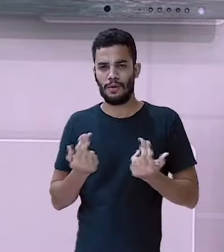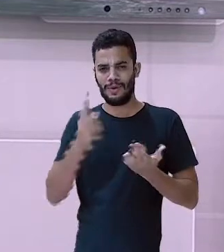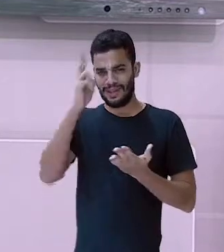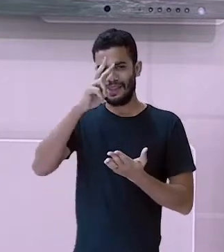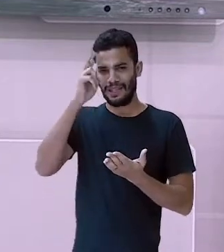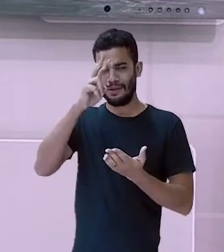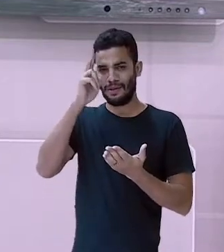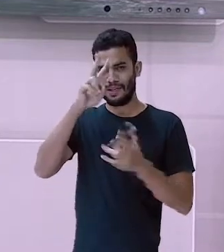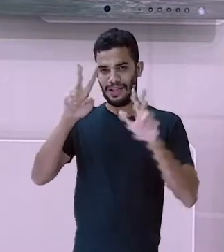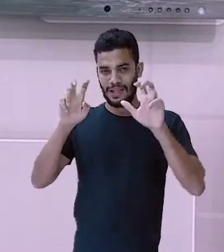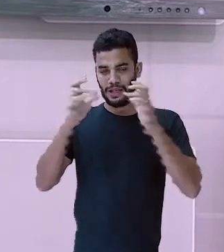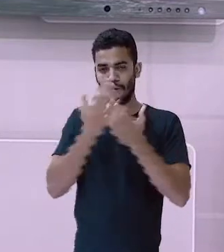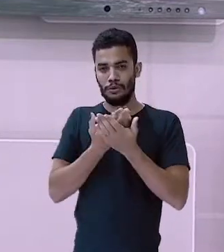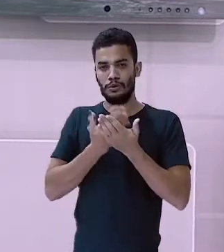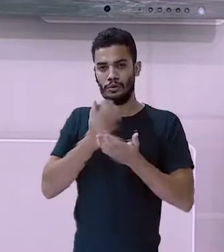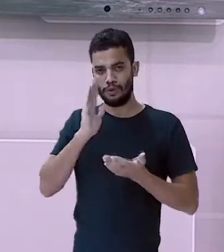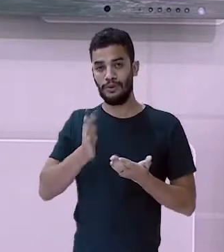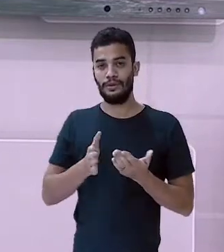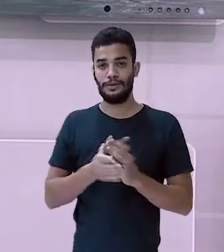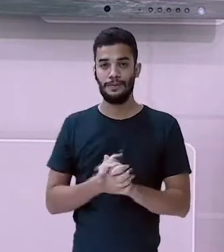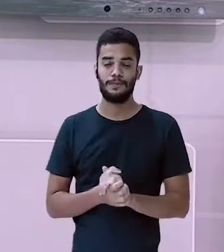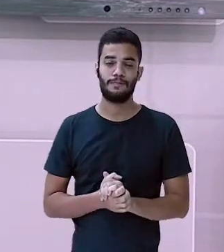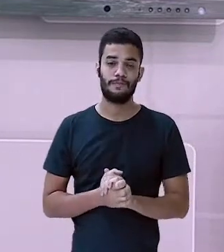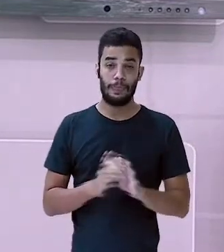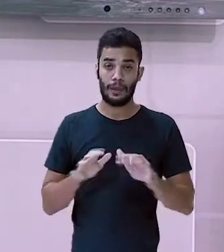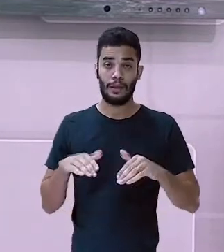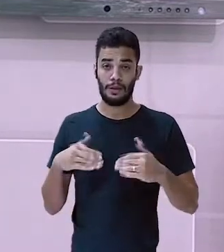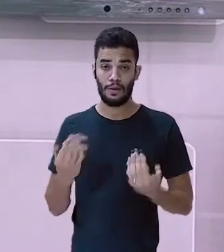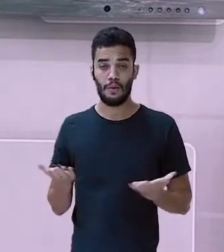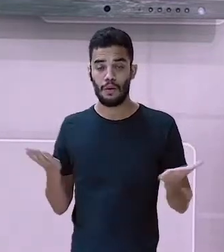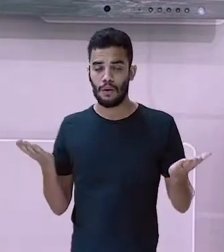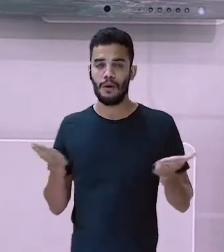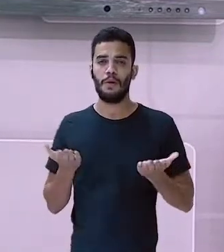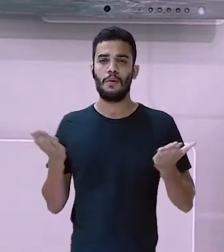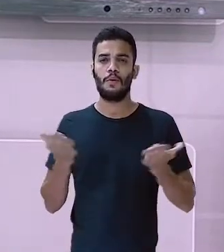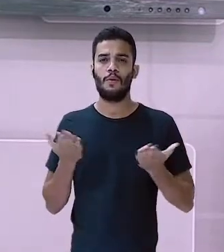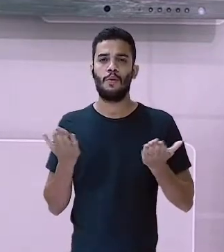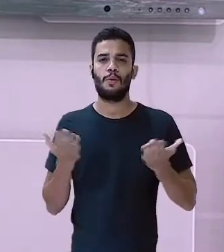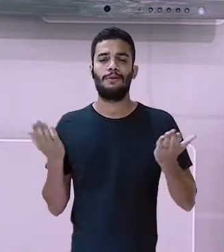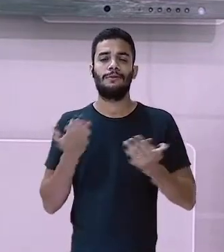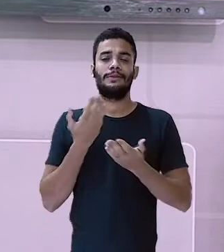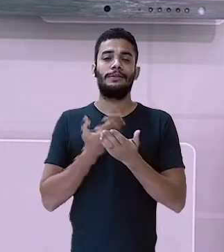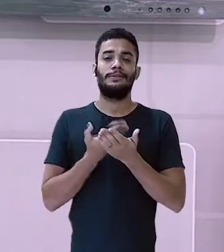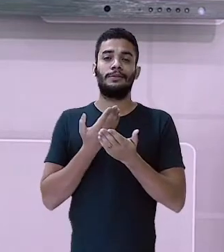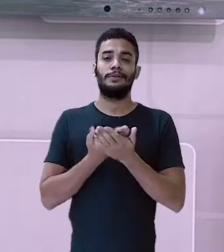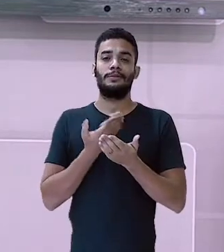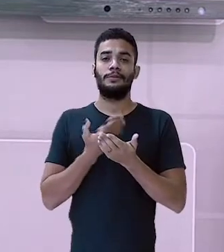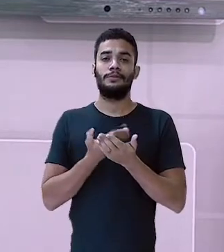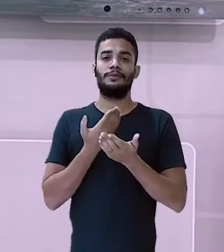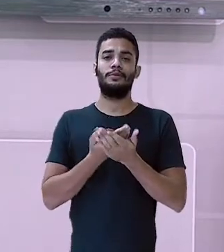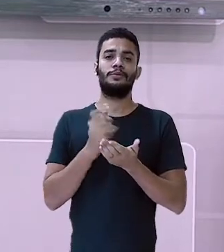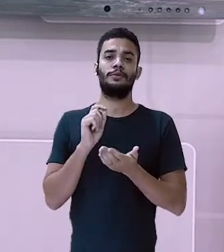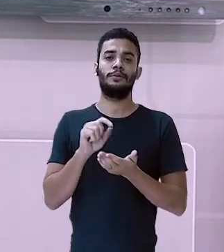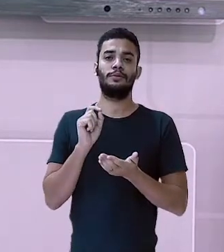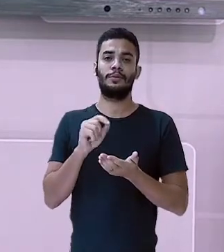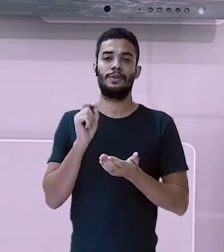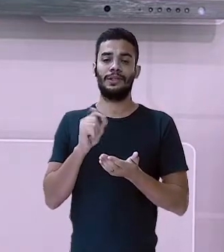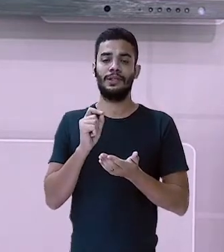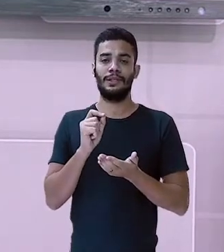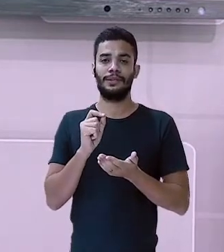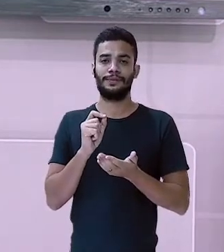aí? Muito bem. Nós vamos hoje utilizar